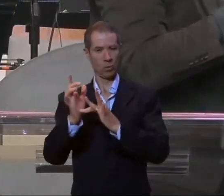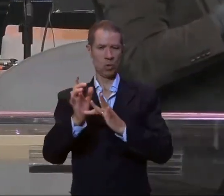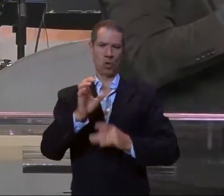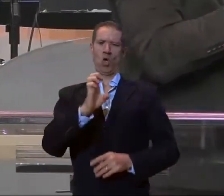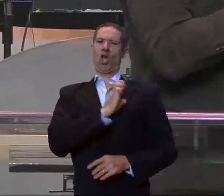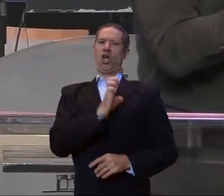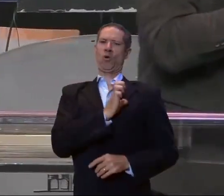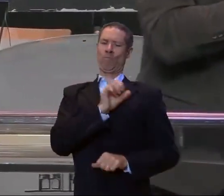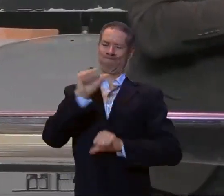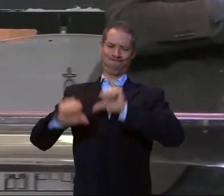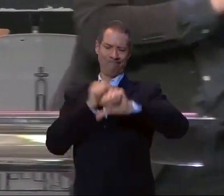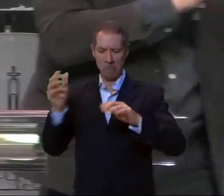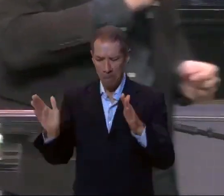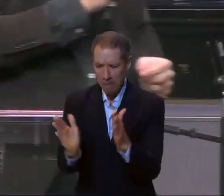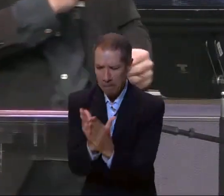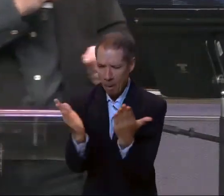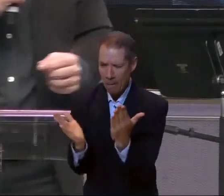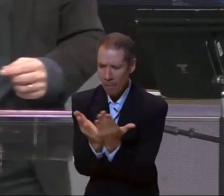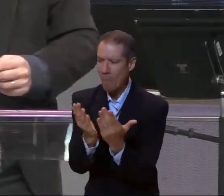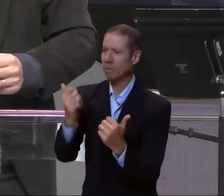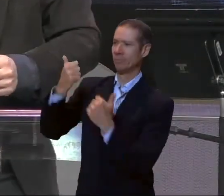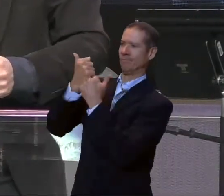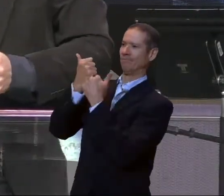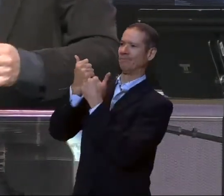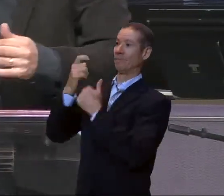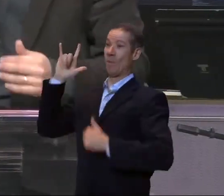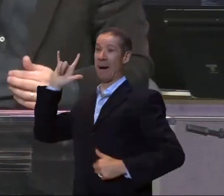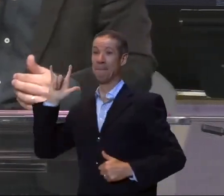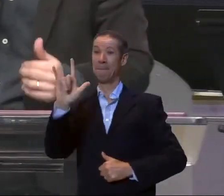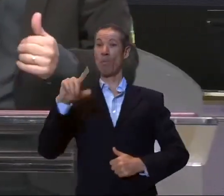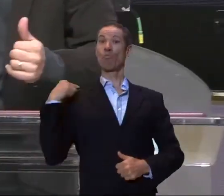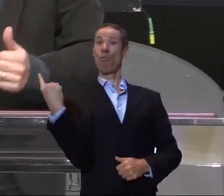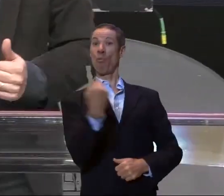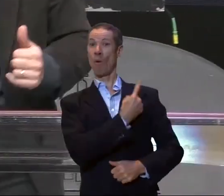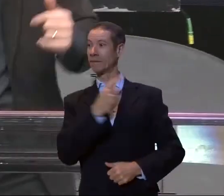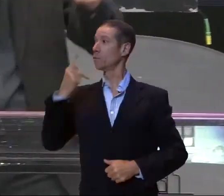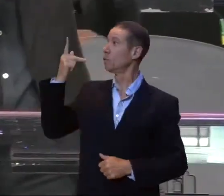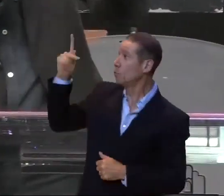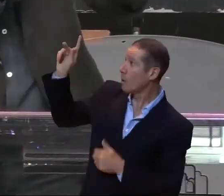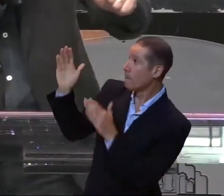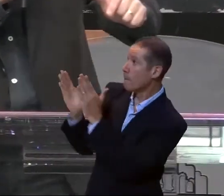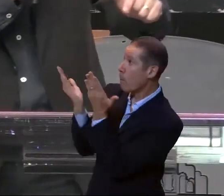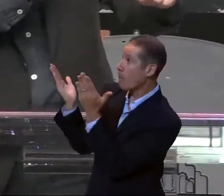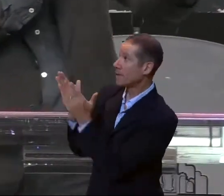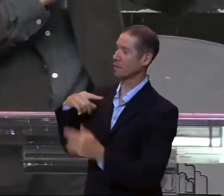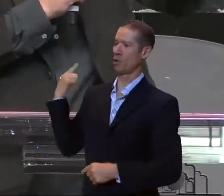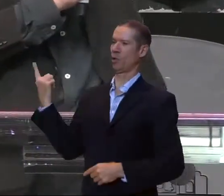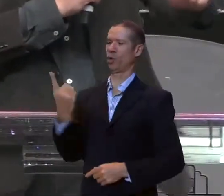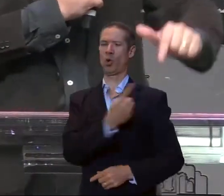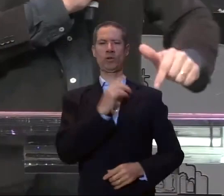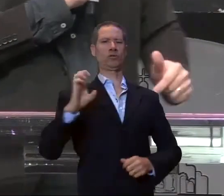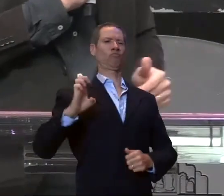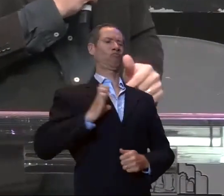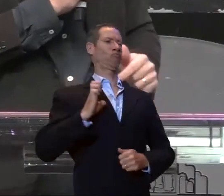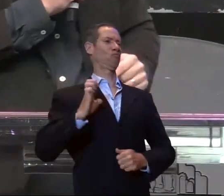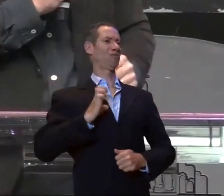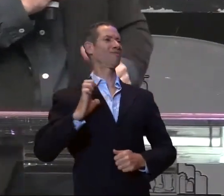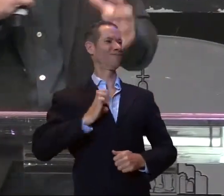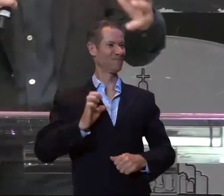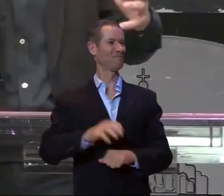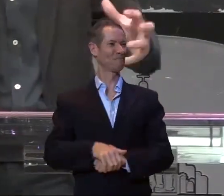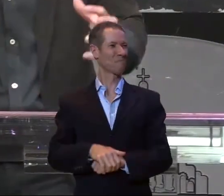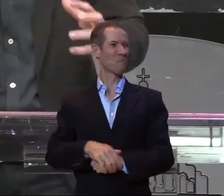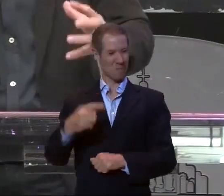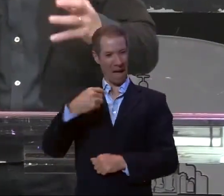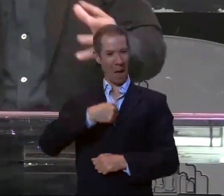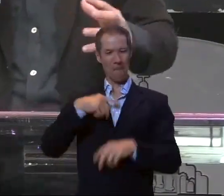se fez pobre por amor de vós, para que na sua pobreza fôssemos nós enriquecidos.